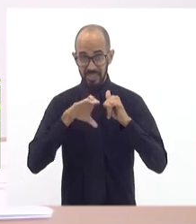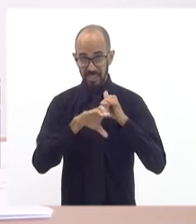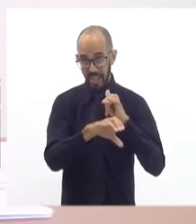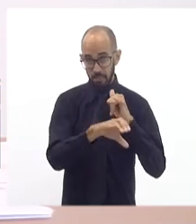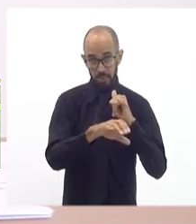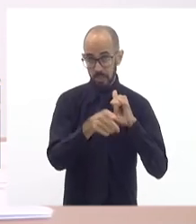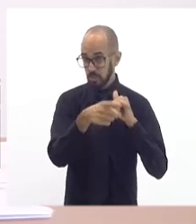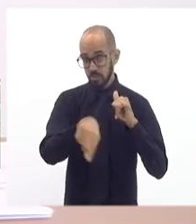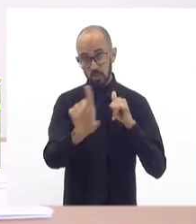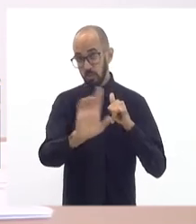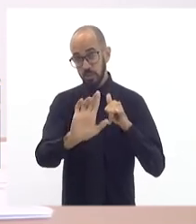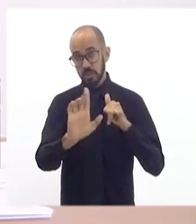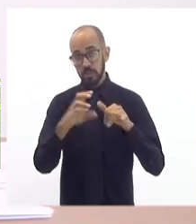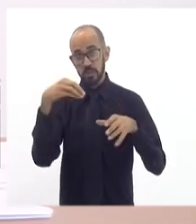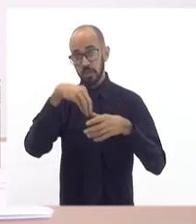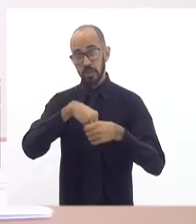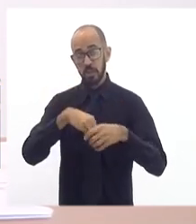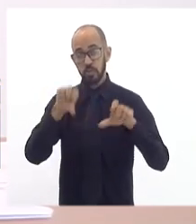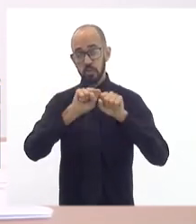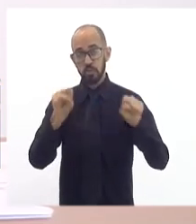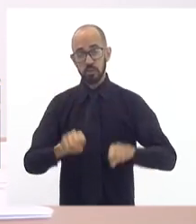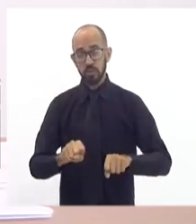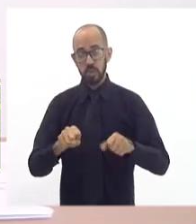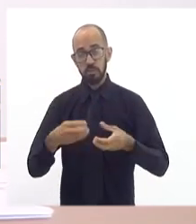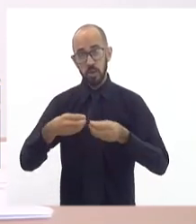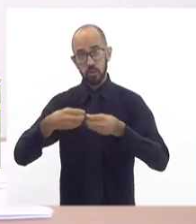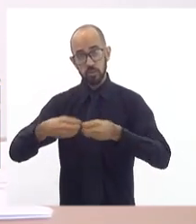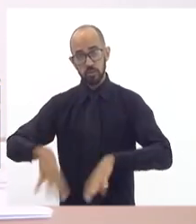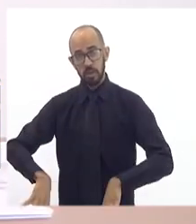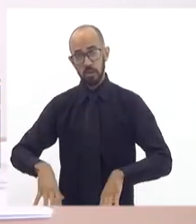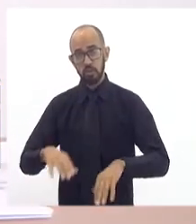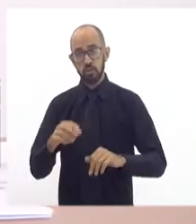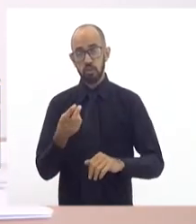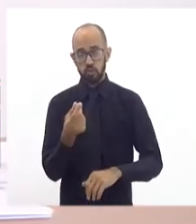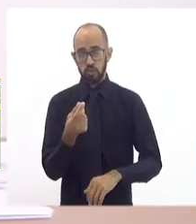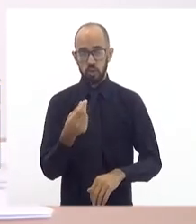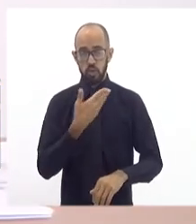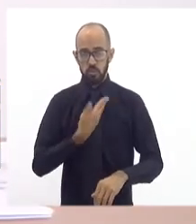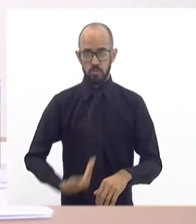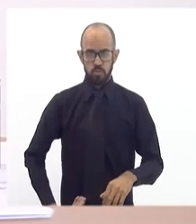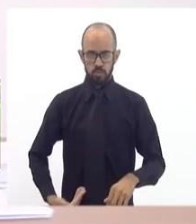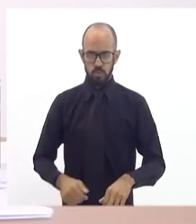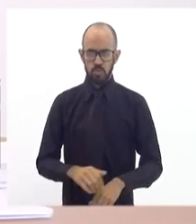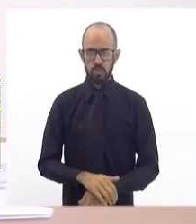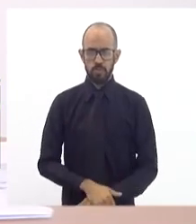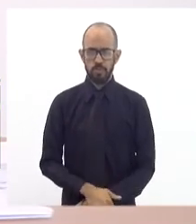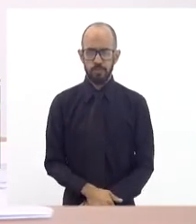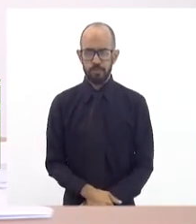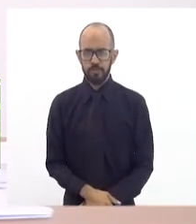desnecessárias para o sistema e são grandes perdidos dinheiro público instalado pelo Doutor